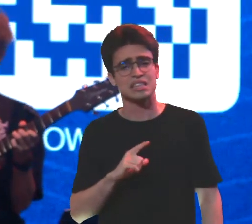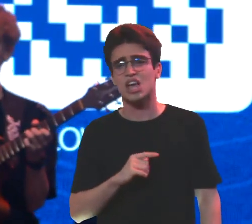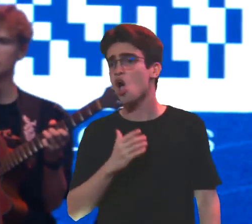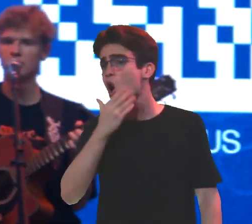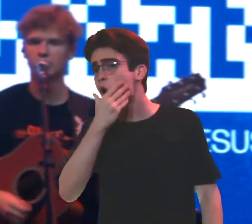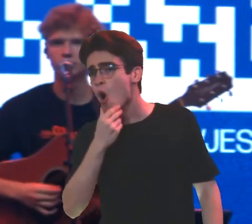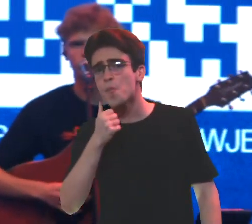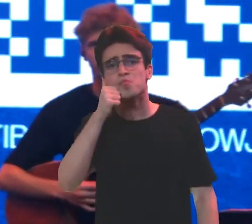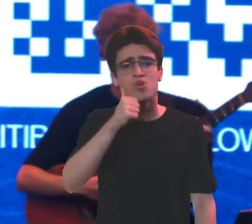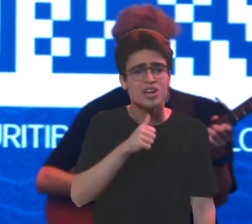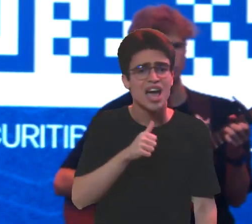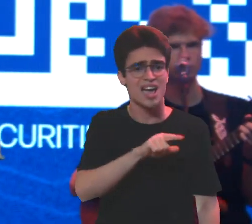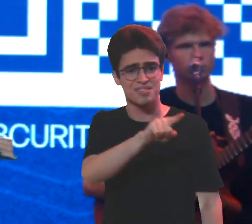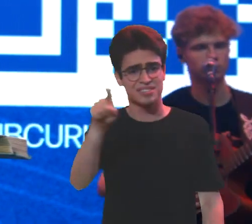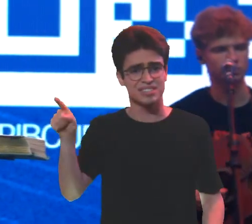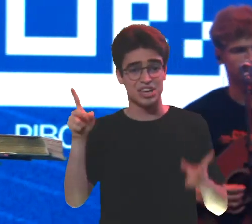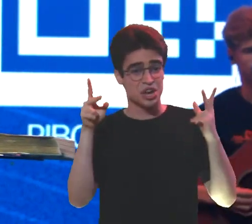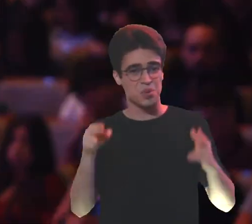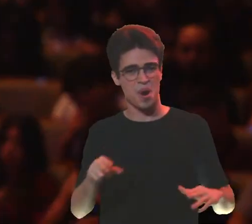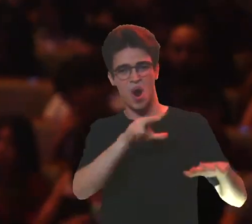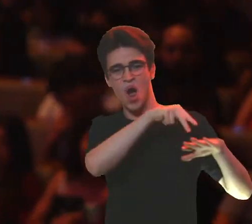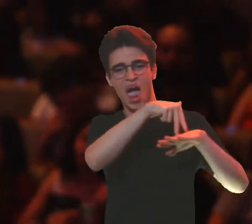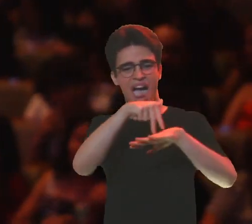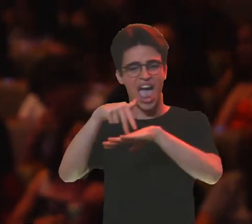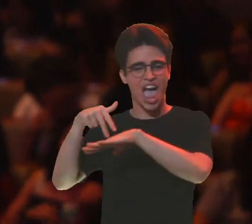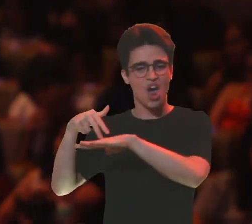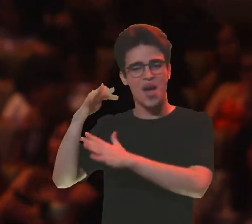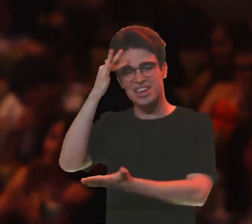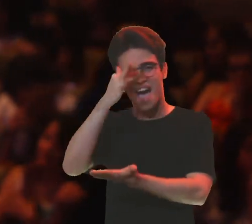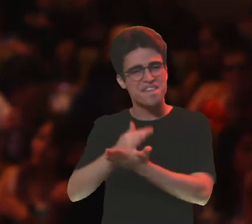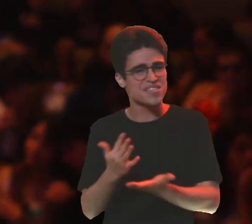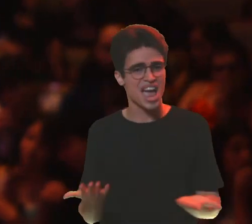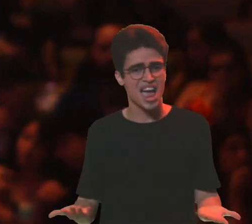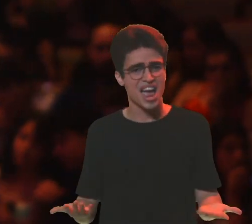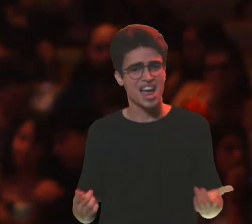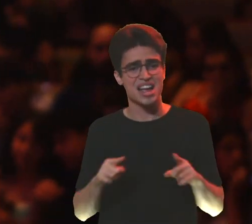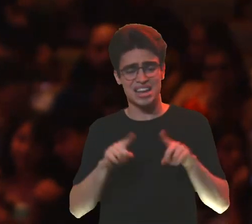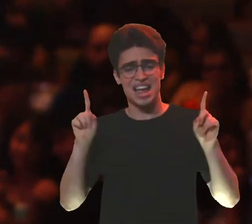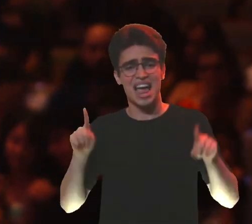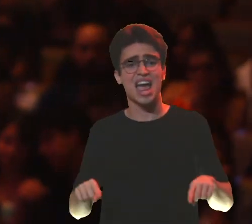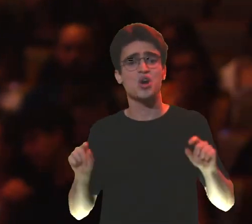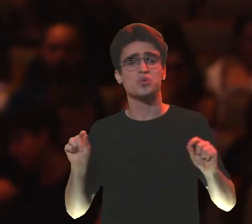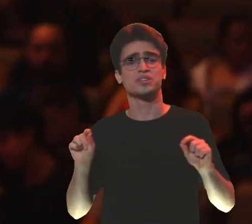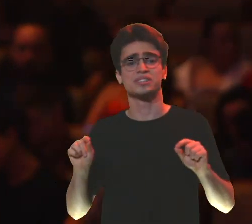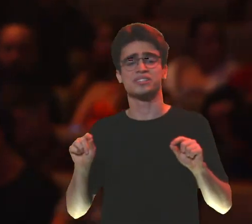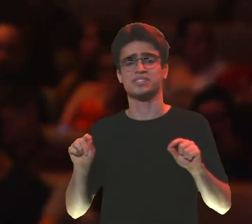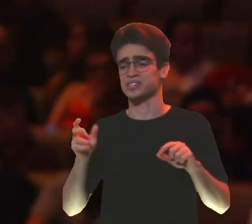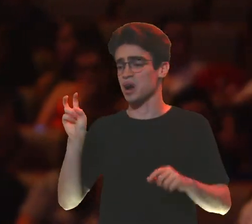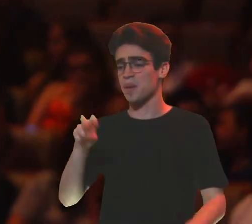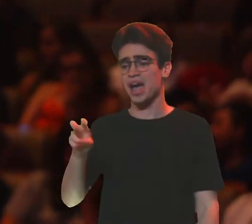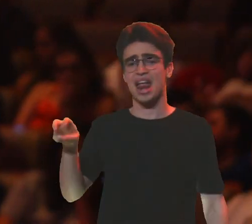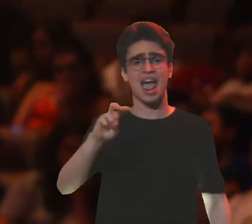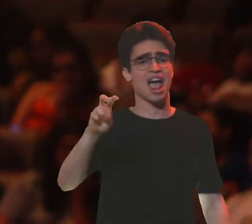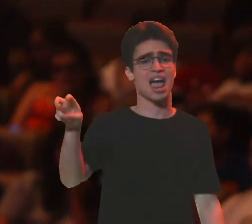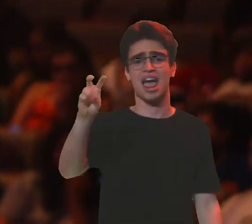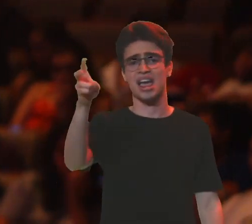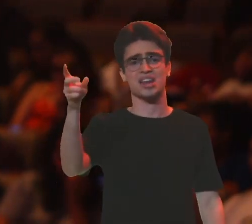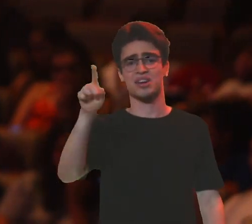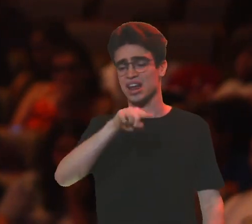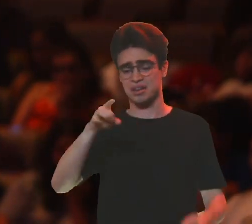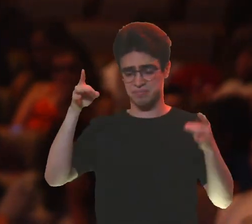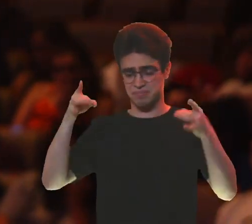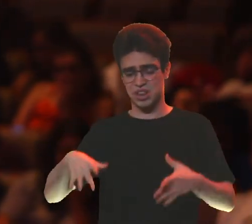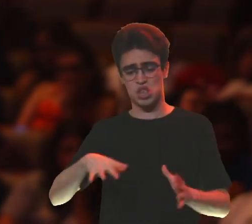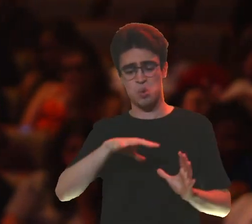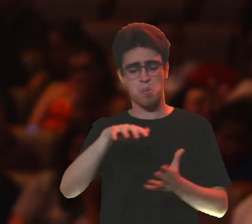e mulheres como eram esses heróis da fé, que são peregrinos e não vivem mais pelas coisas desse mundo?